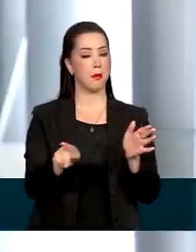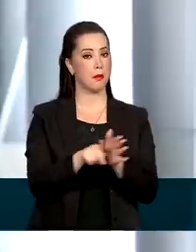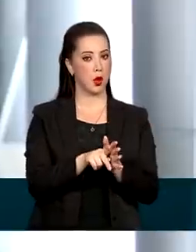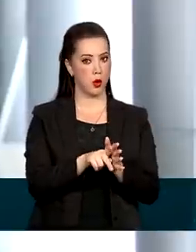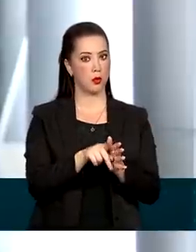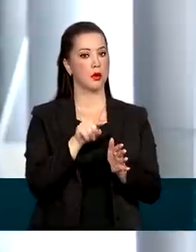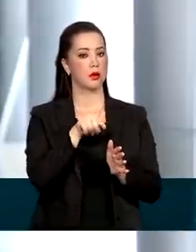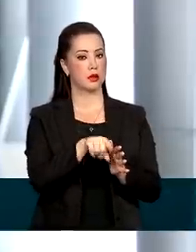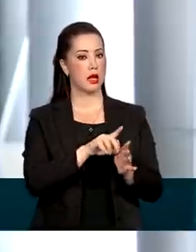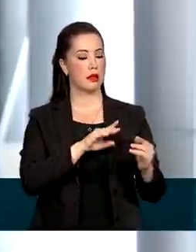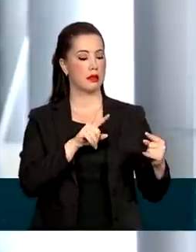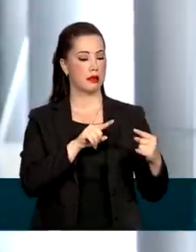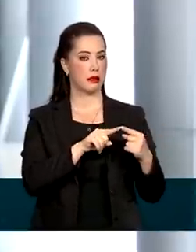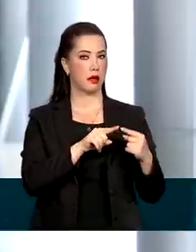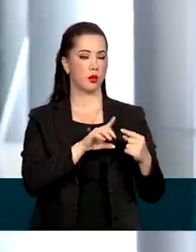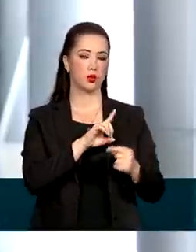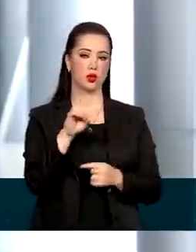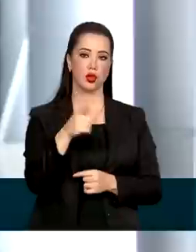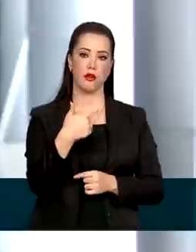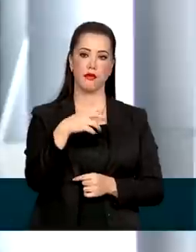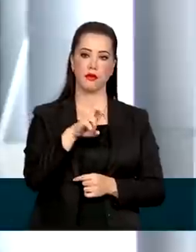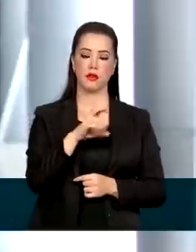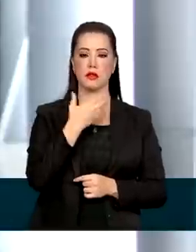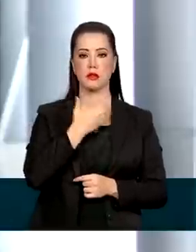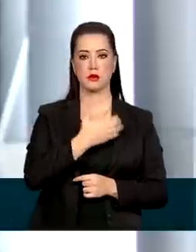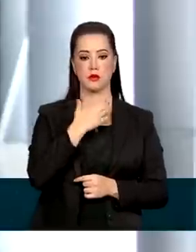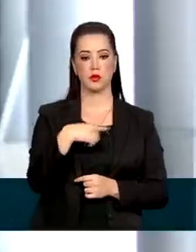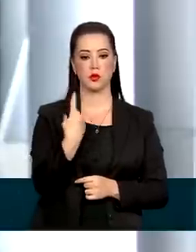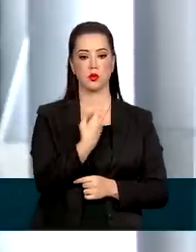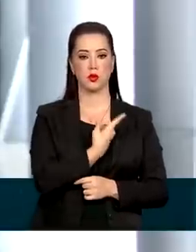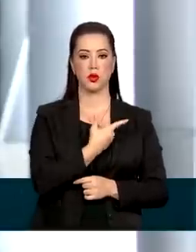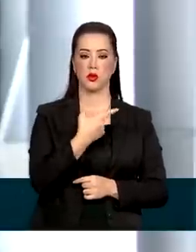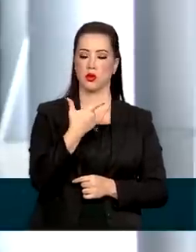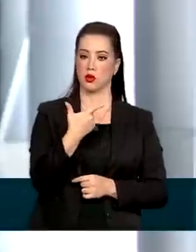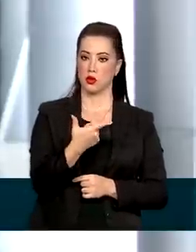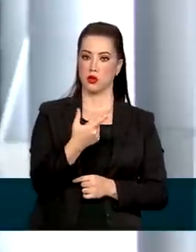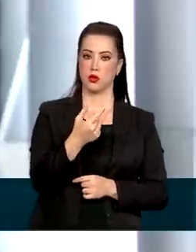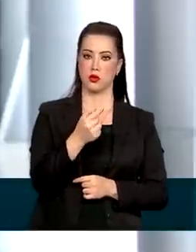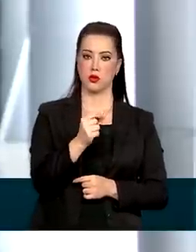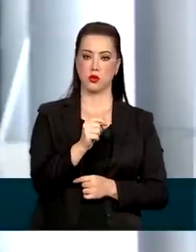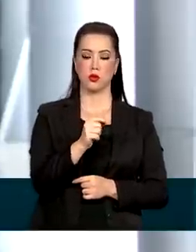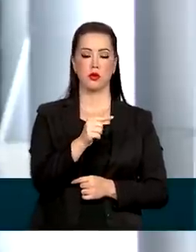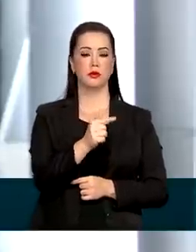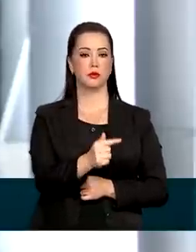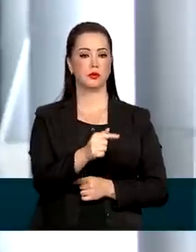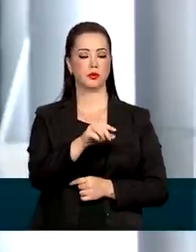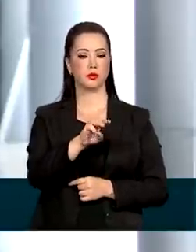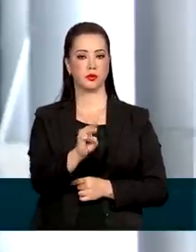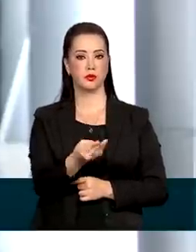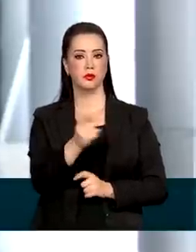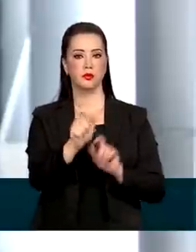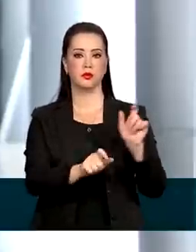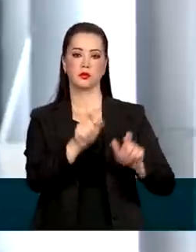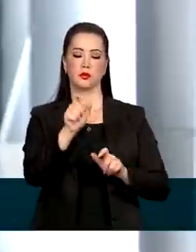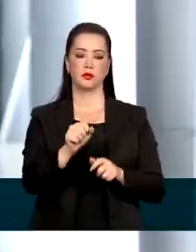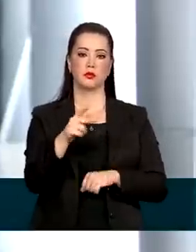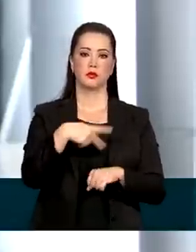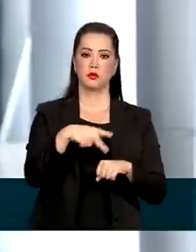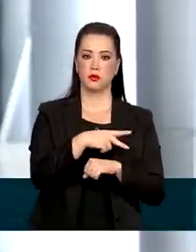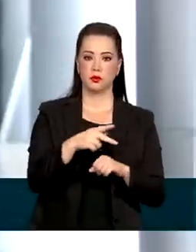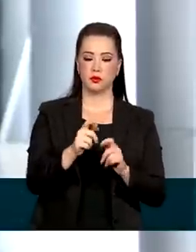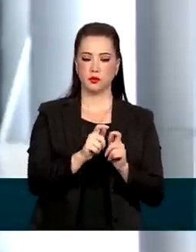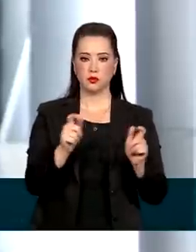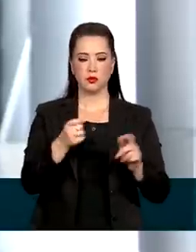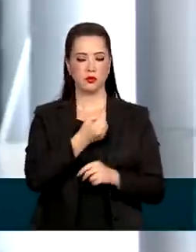até o dia 25 de dezembro somos 207 milhões e 800 mil habitantes no país a maioria